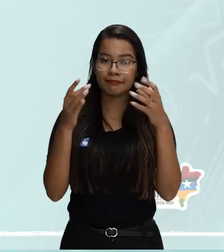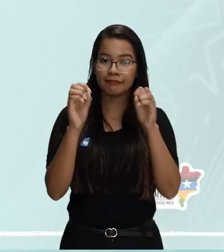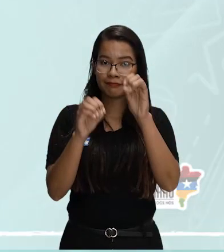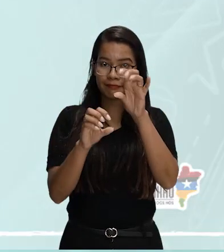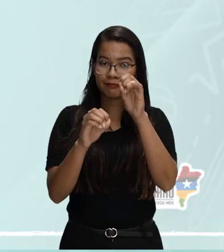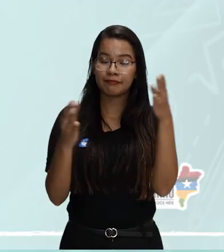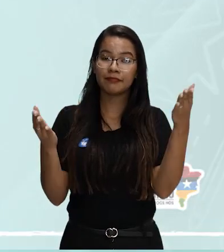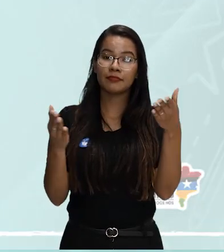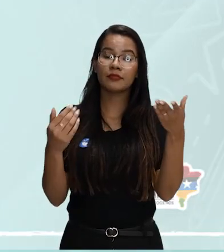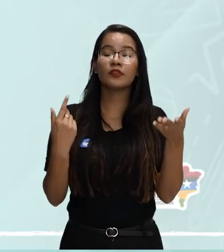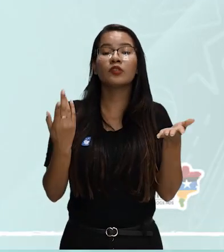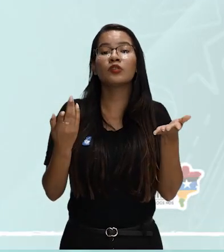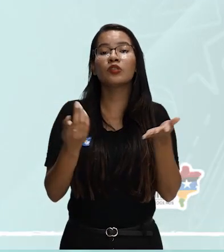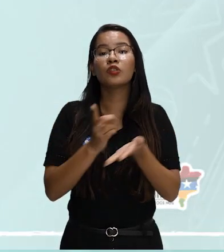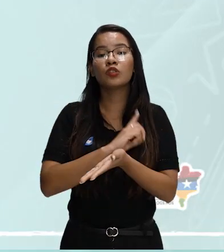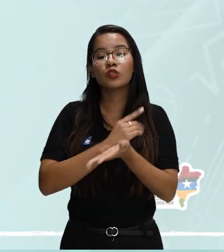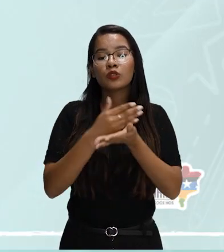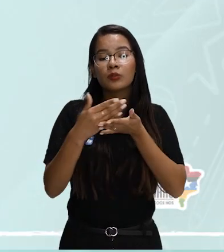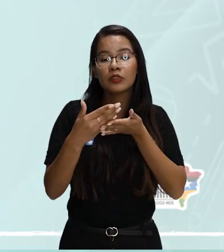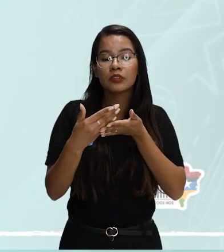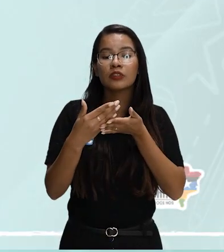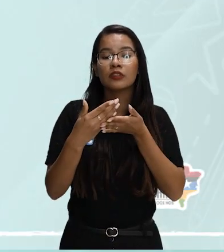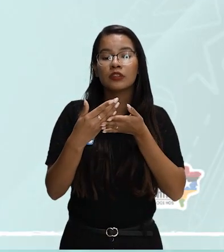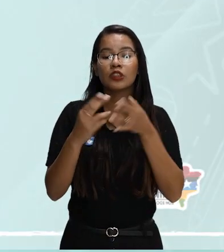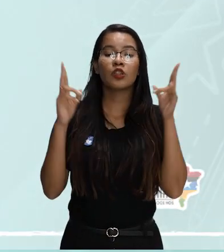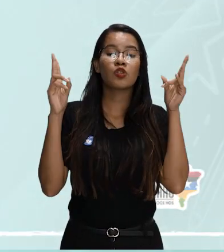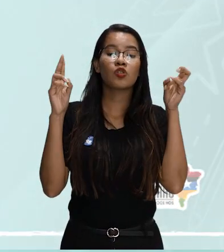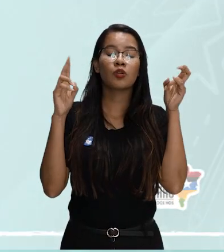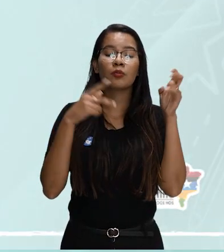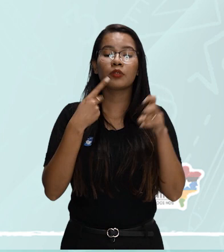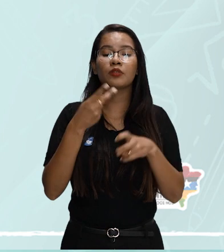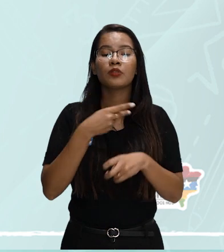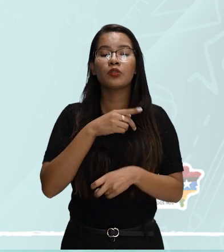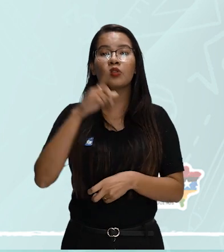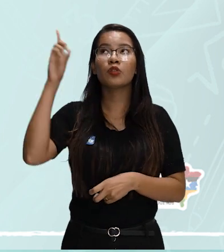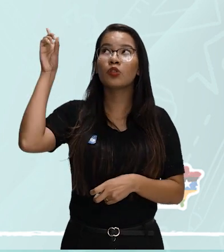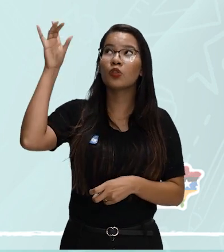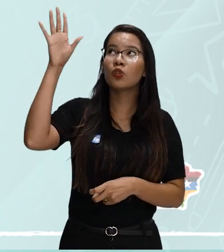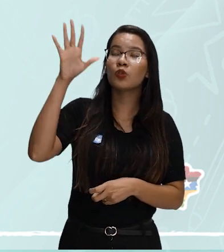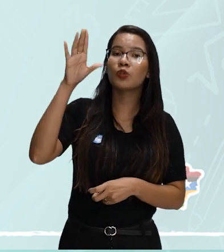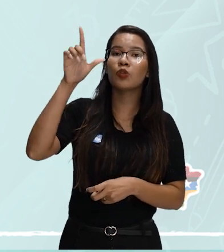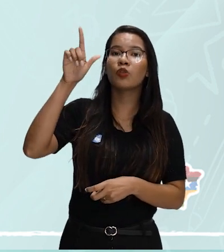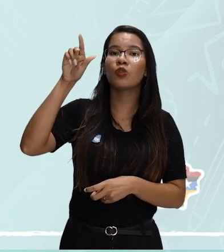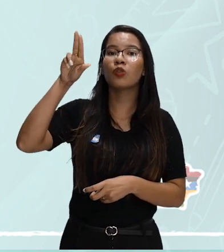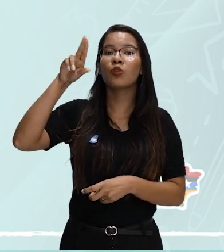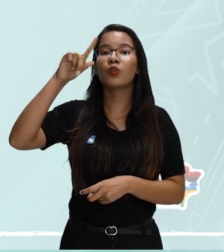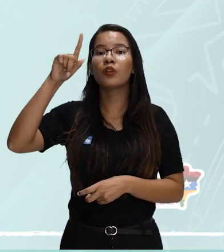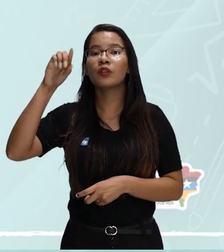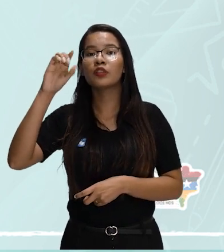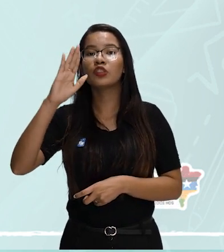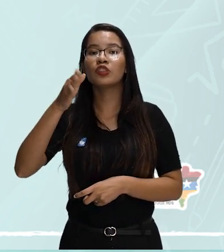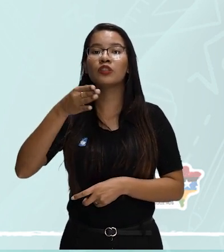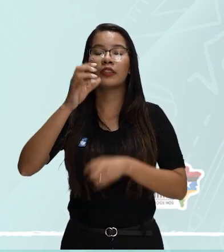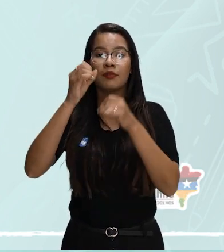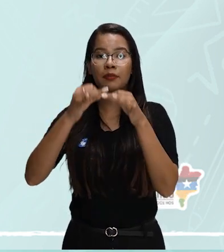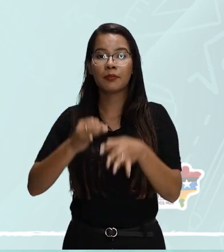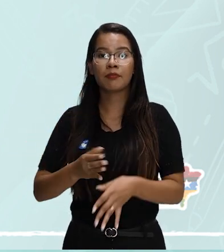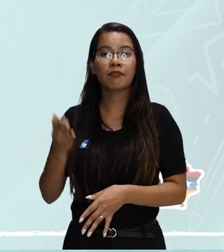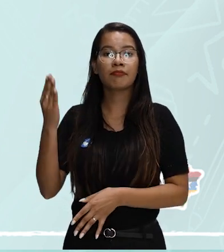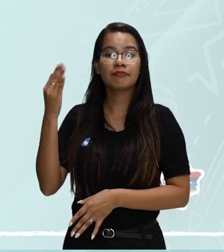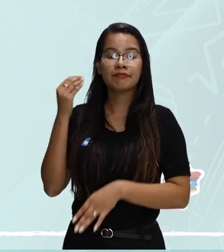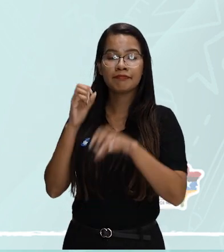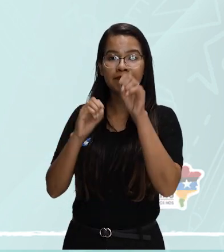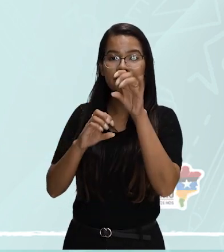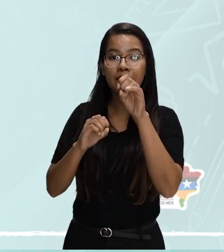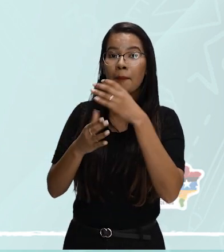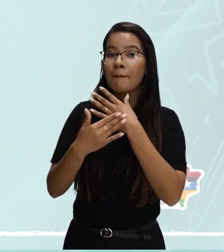Então vamos começar aqui no nosso capítulo introdutório falando sobre luz, relembrando o que é luz. Já foi dito em aulas anteriores,